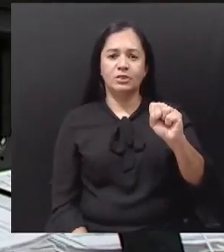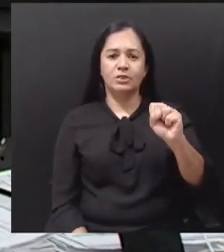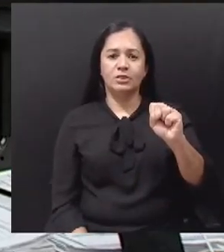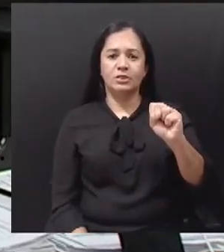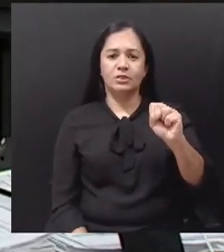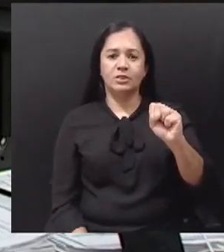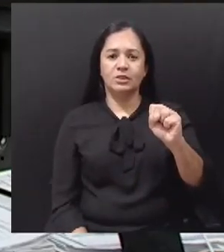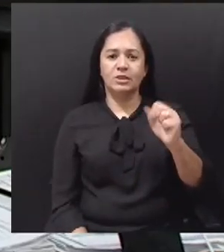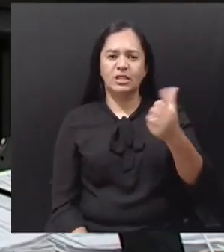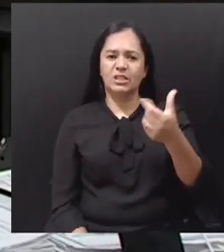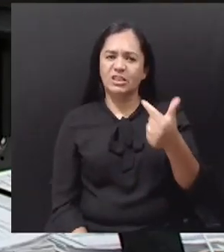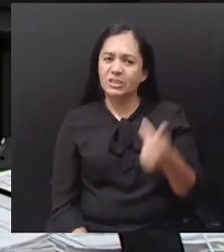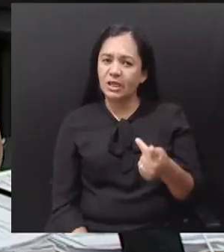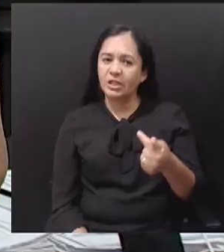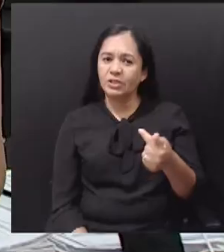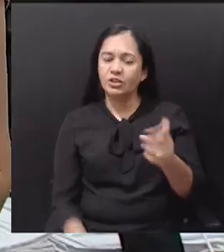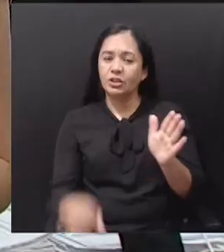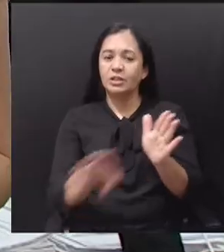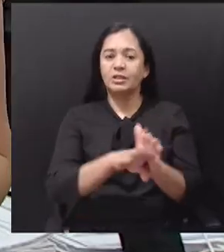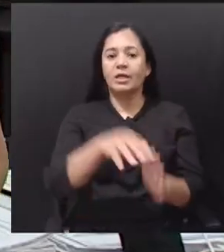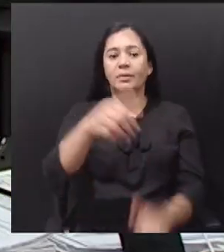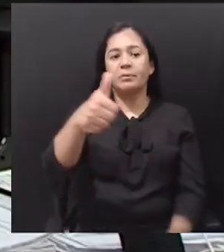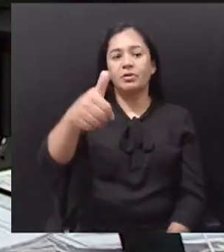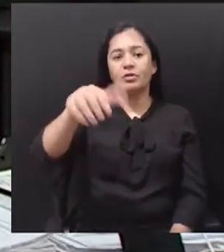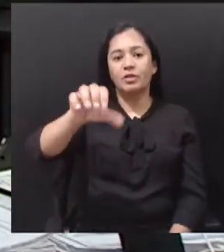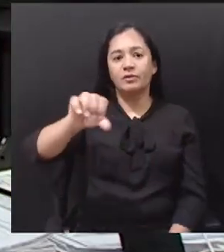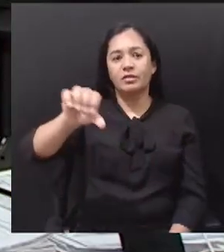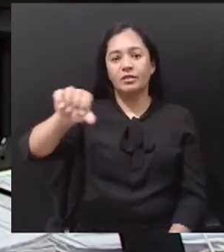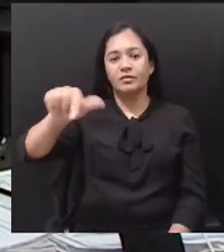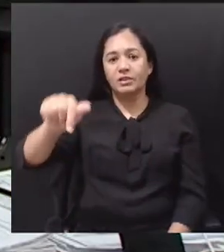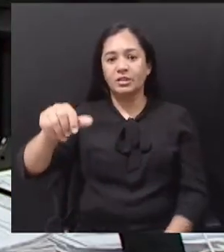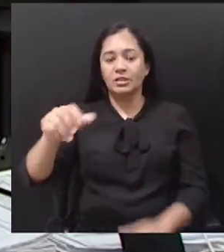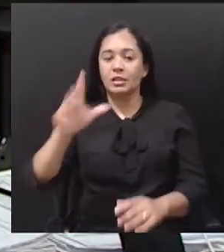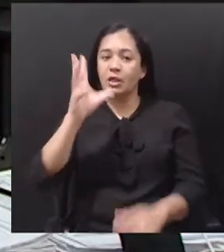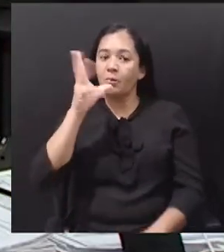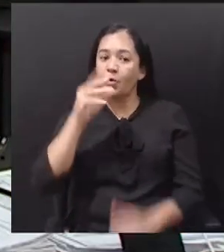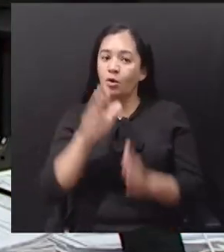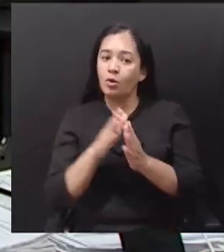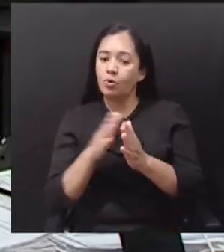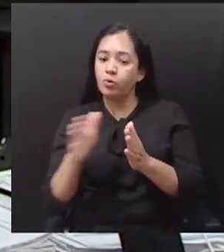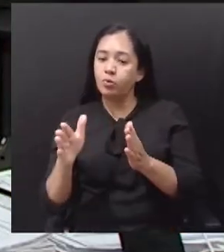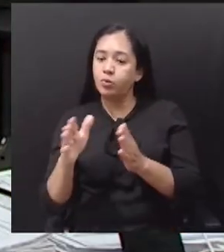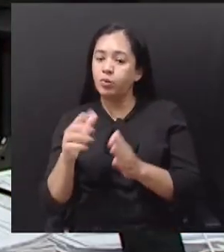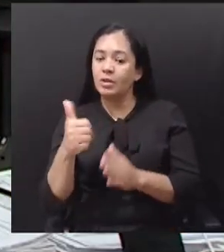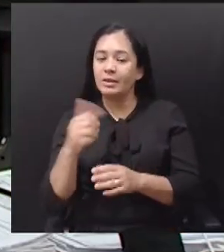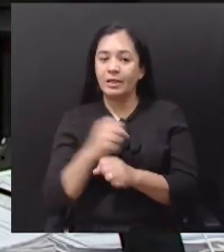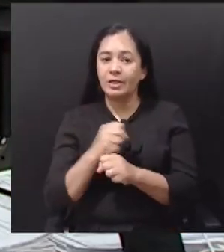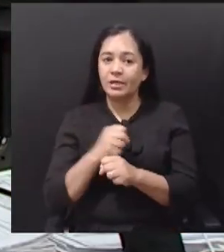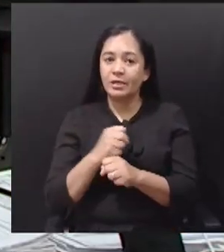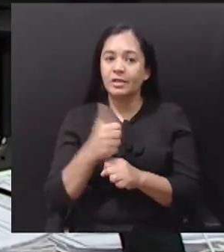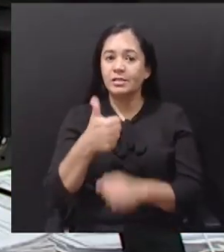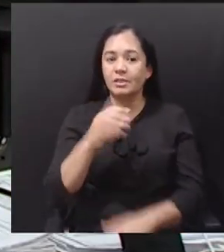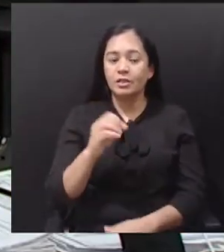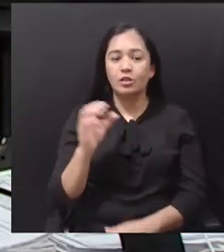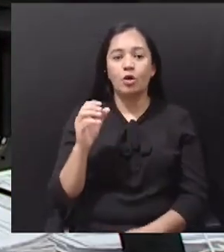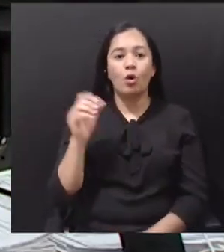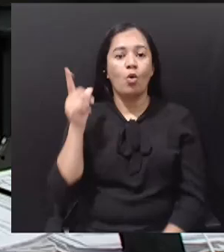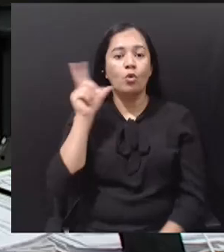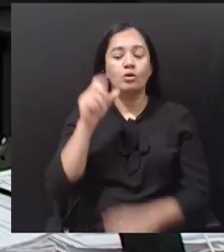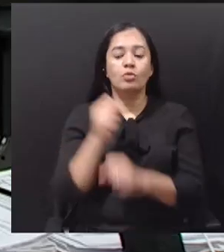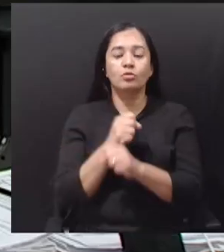1987 até 97, mais ou menos. Levou 10 anos para a gente construir o primeiro acelerador, que foi